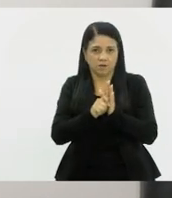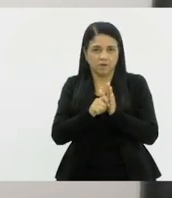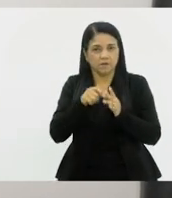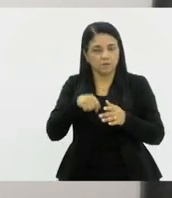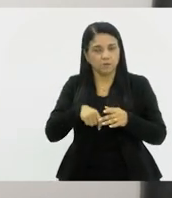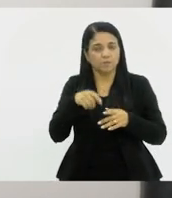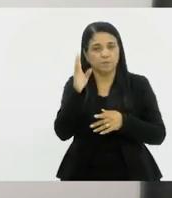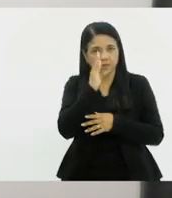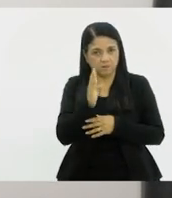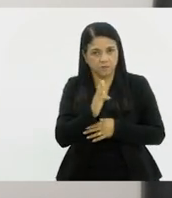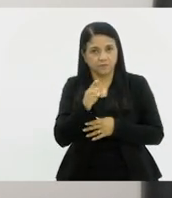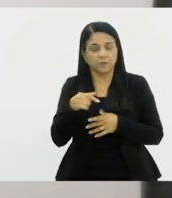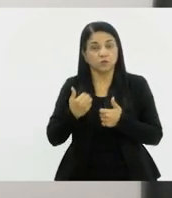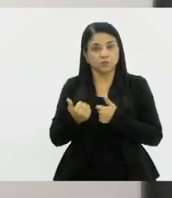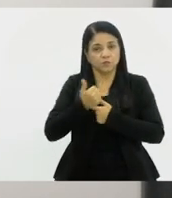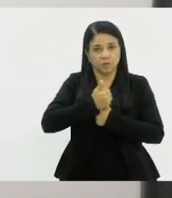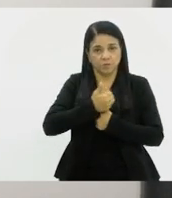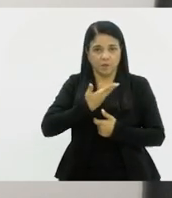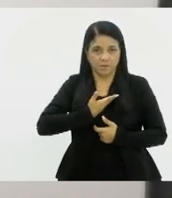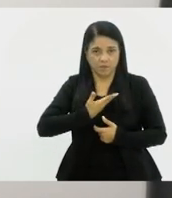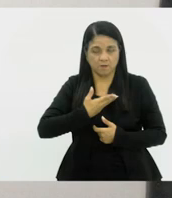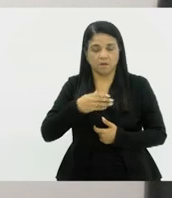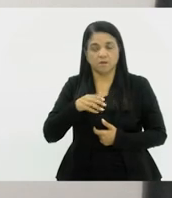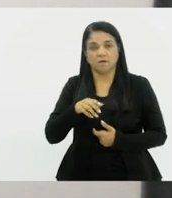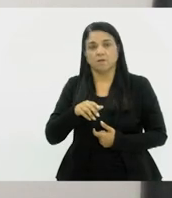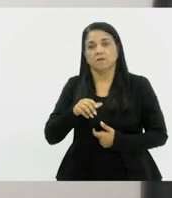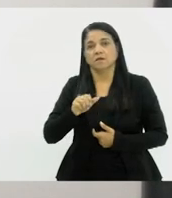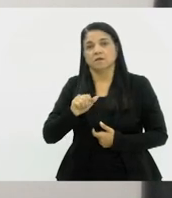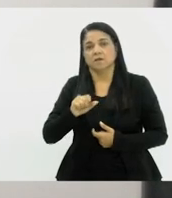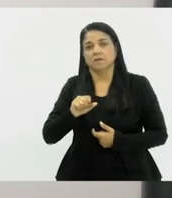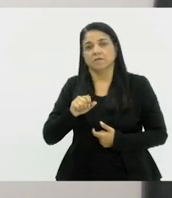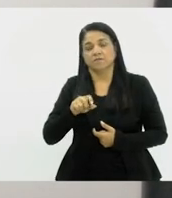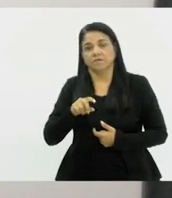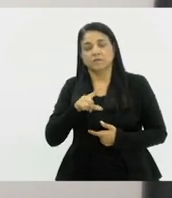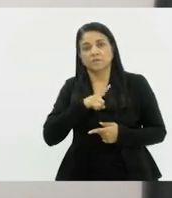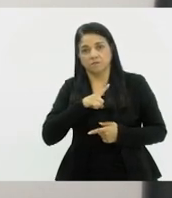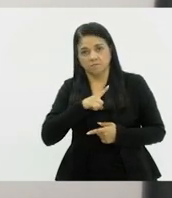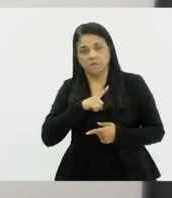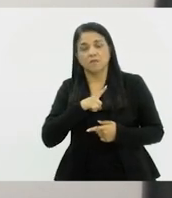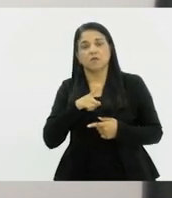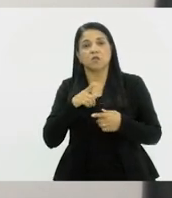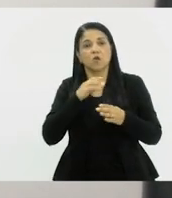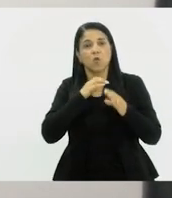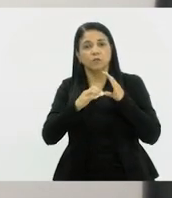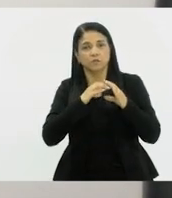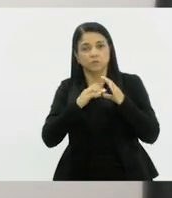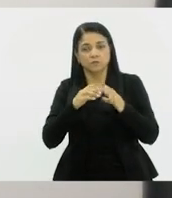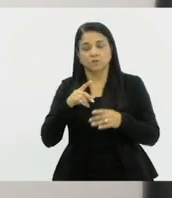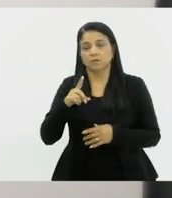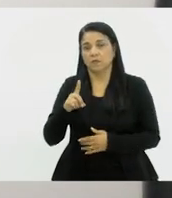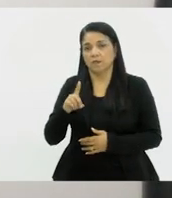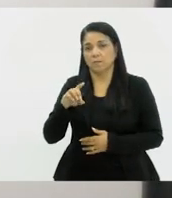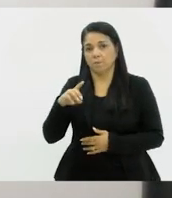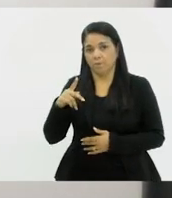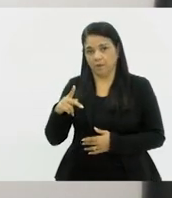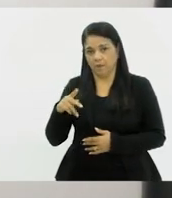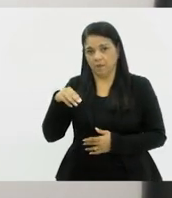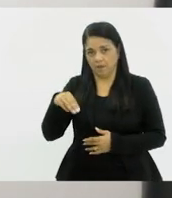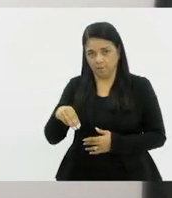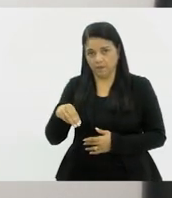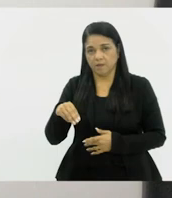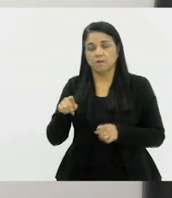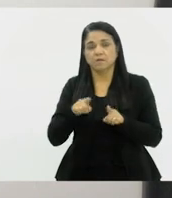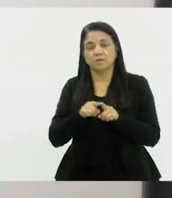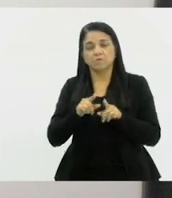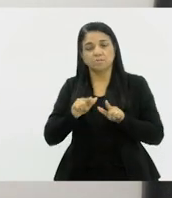a companheira Fan Santos né que além de ativista da renfa também é comunicadora do idpn né que hoje tá aí